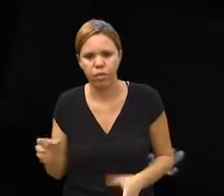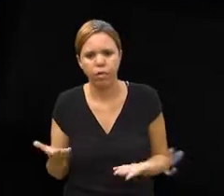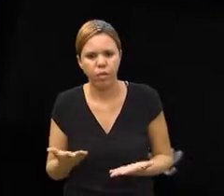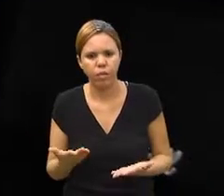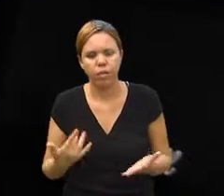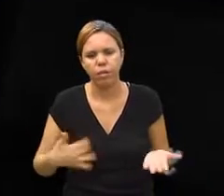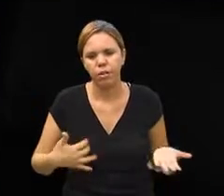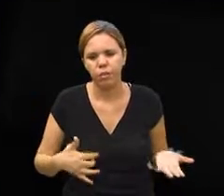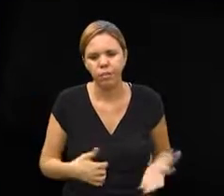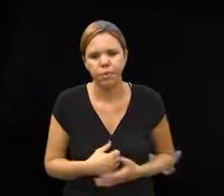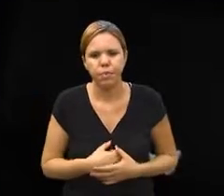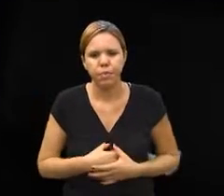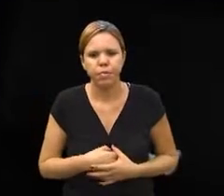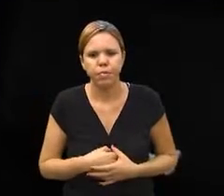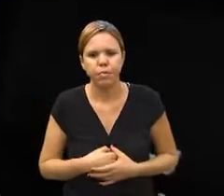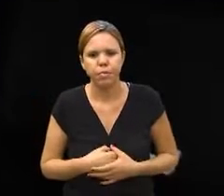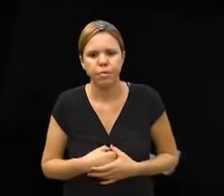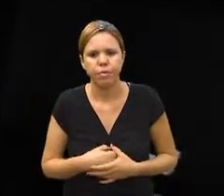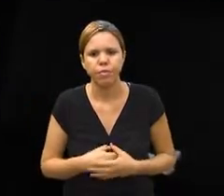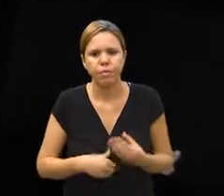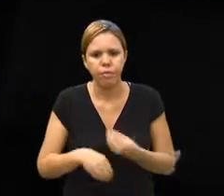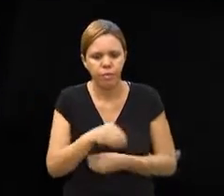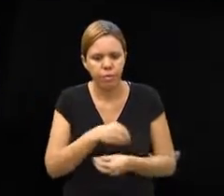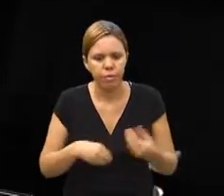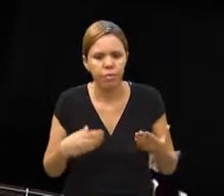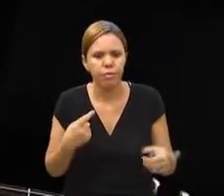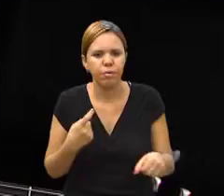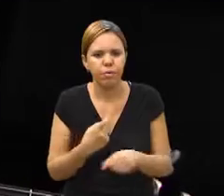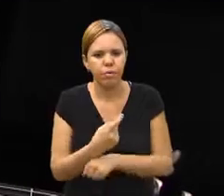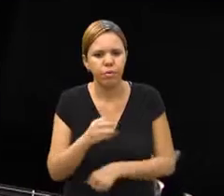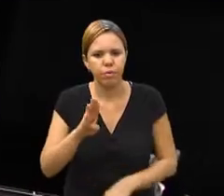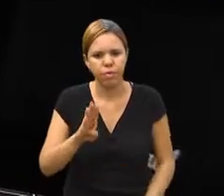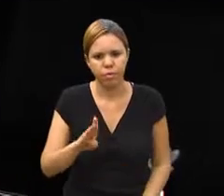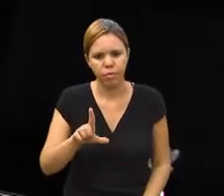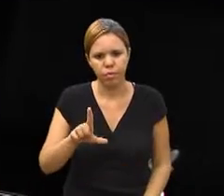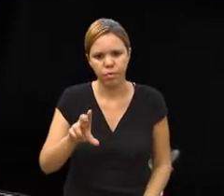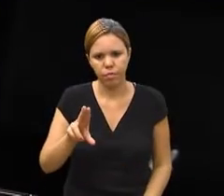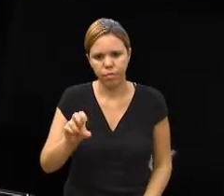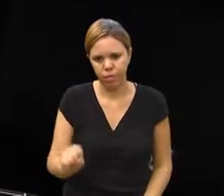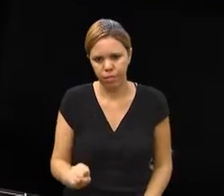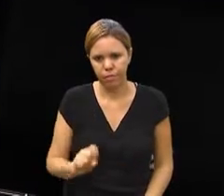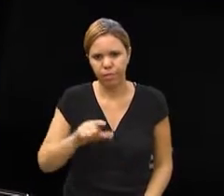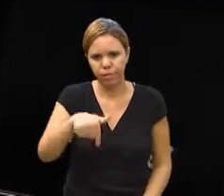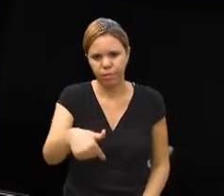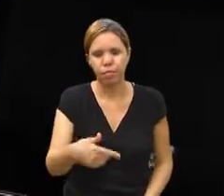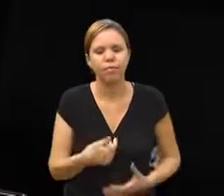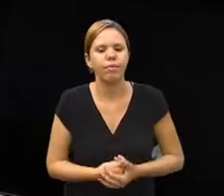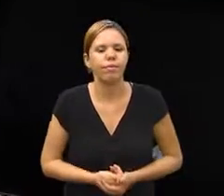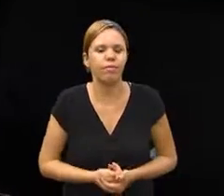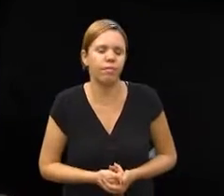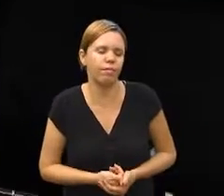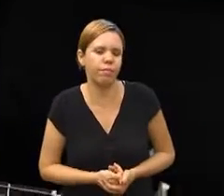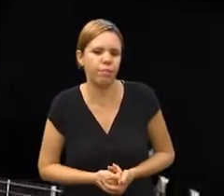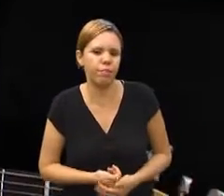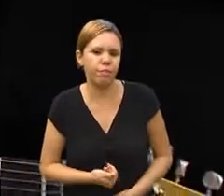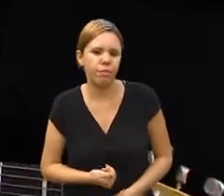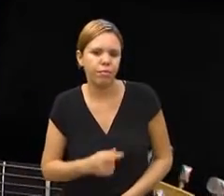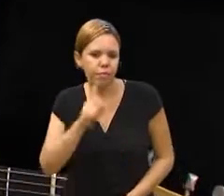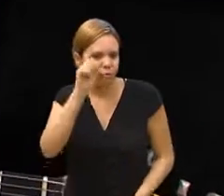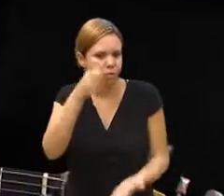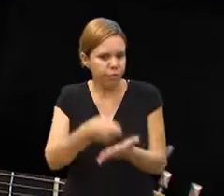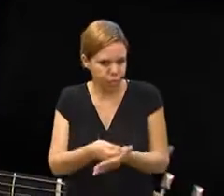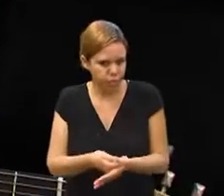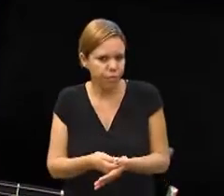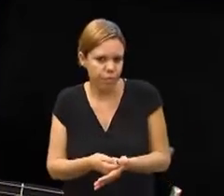Legal. E foi fundindo, aí eu descobri o blues depois, né? E a decisão